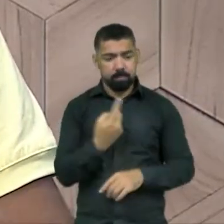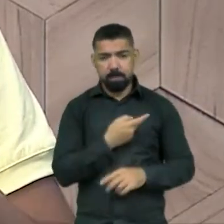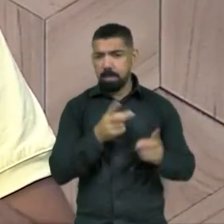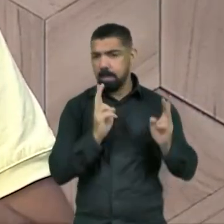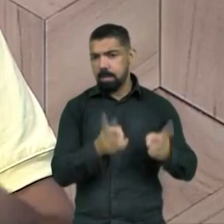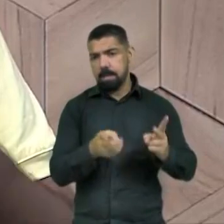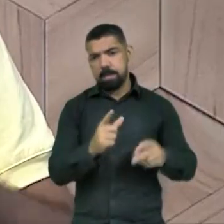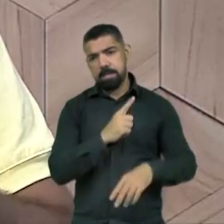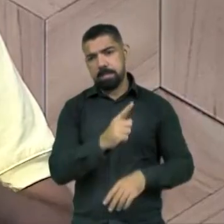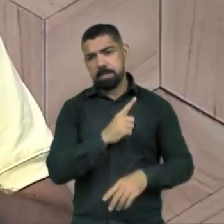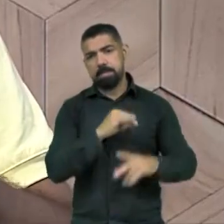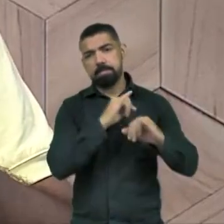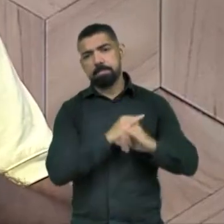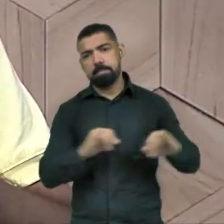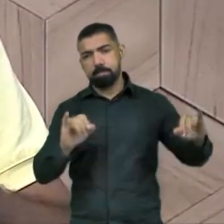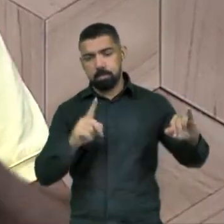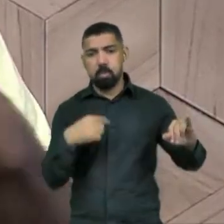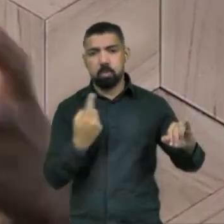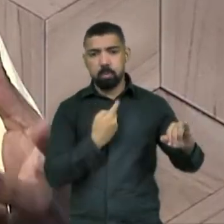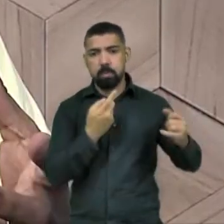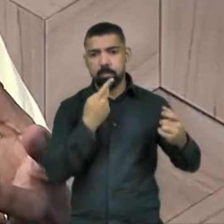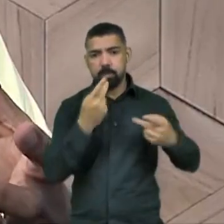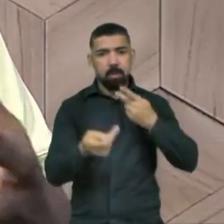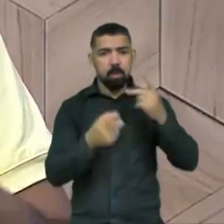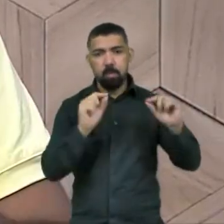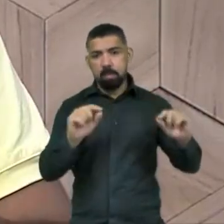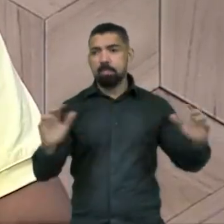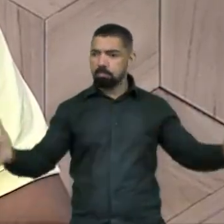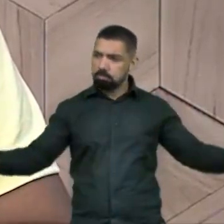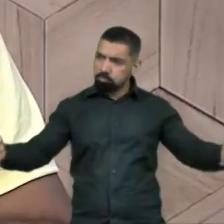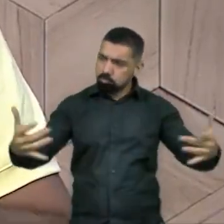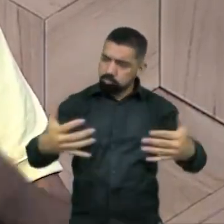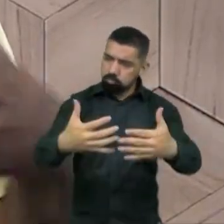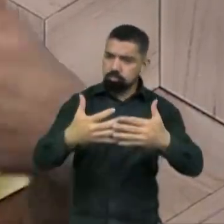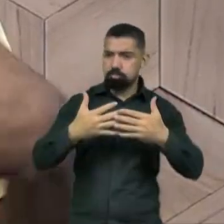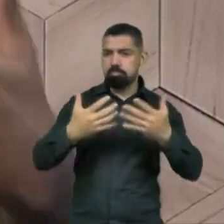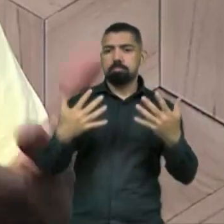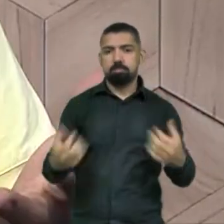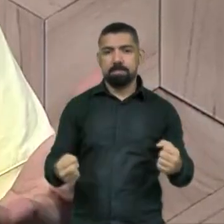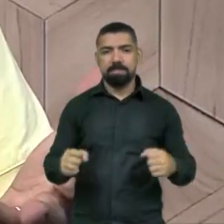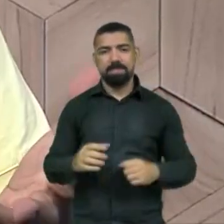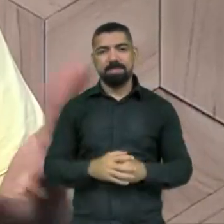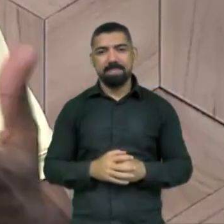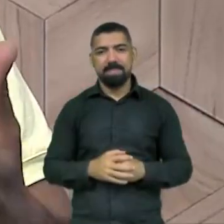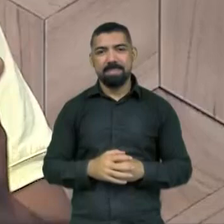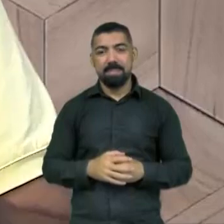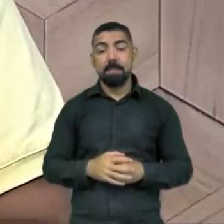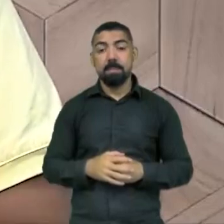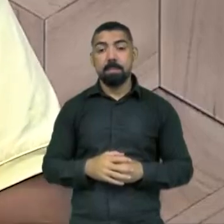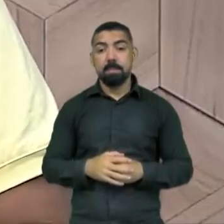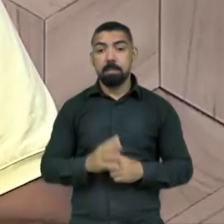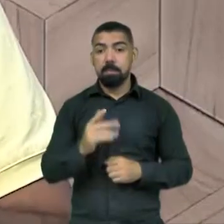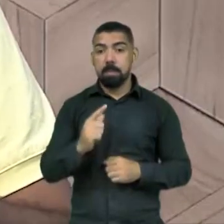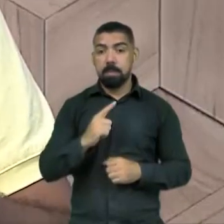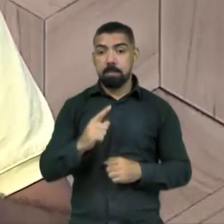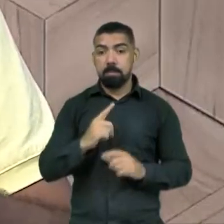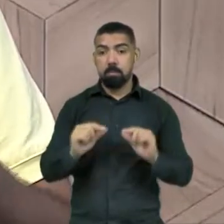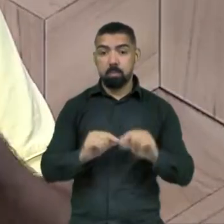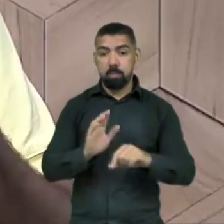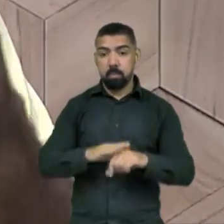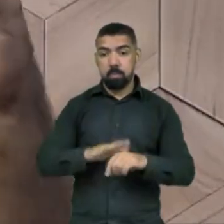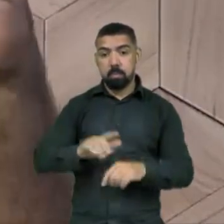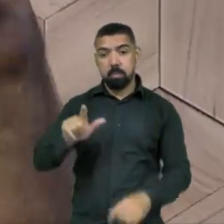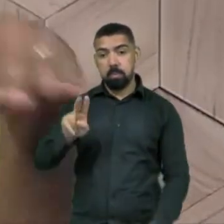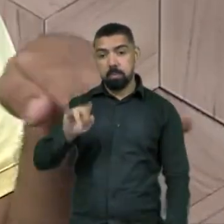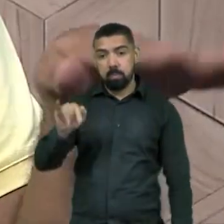esse lema em nossa associação de acolher, né? E temos em nossos arquivos, registros, como o próprio Luiz Neto, que um dia